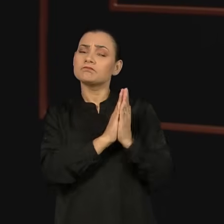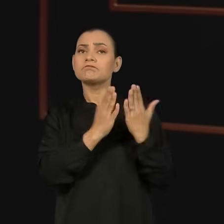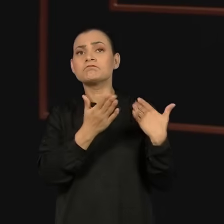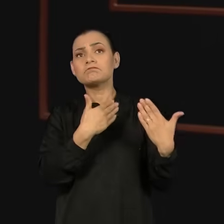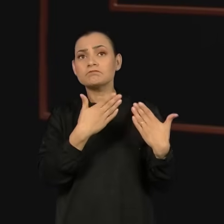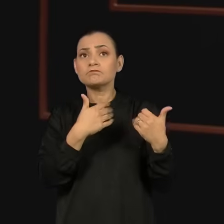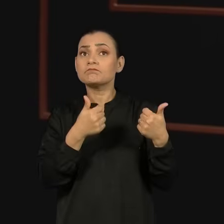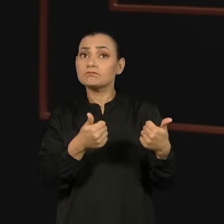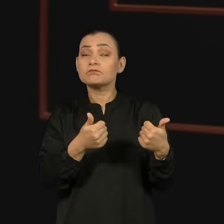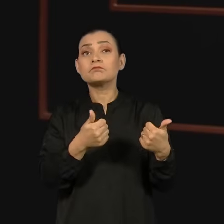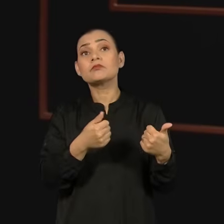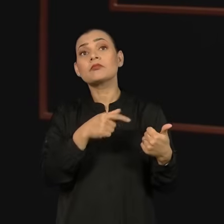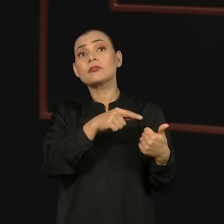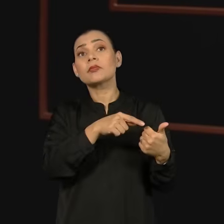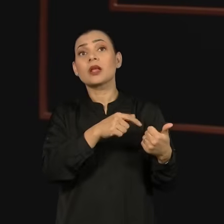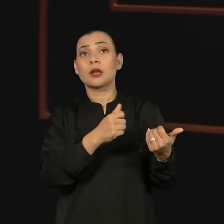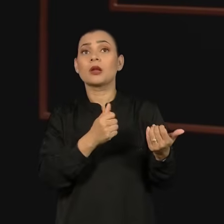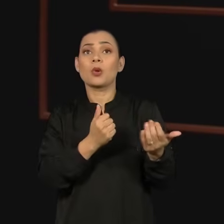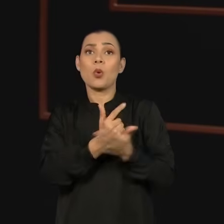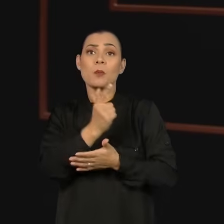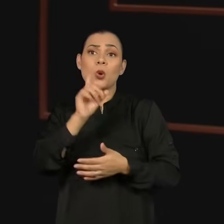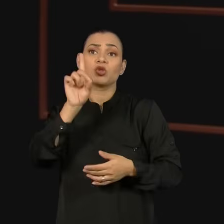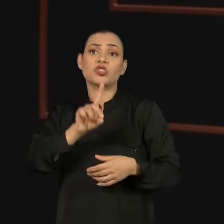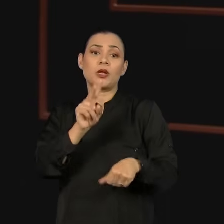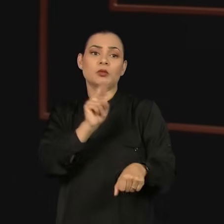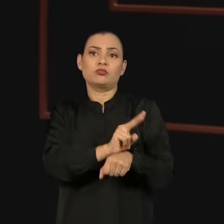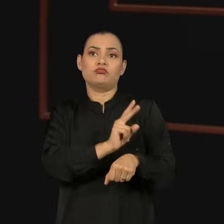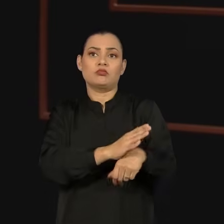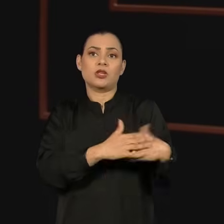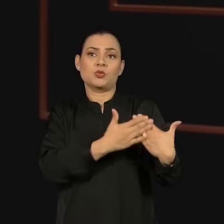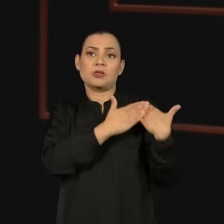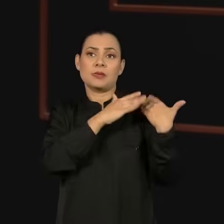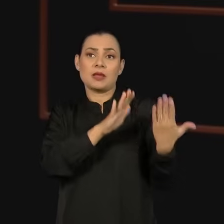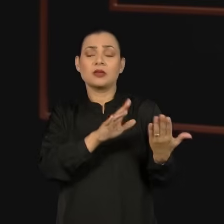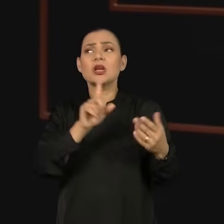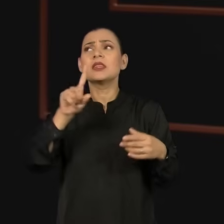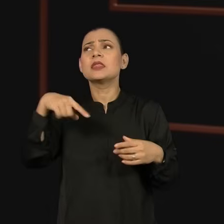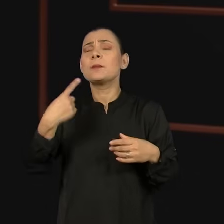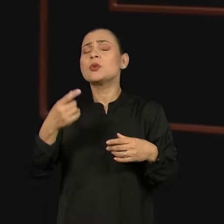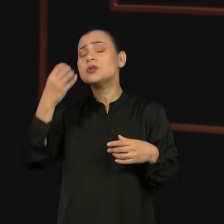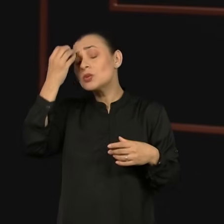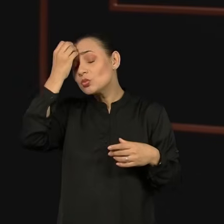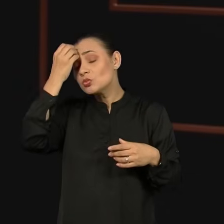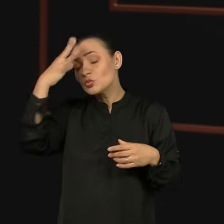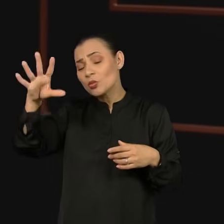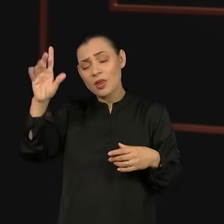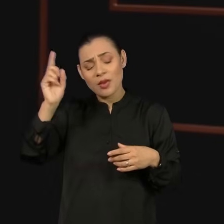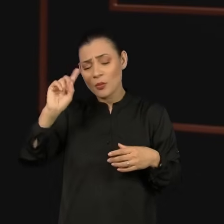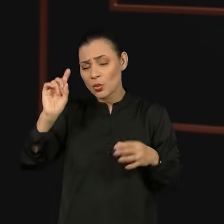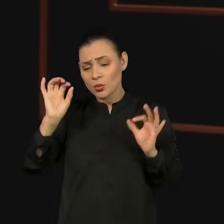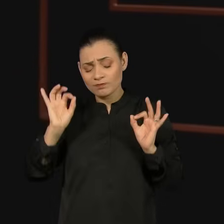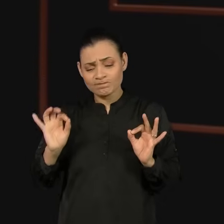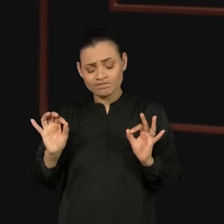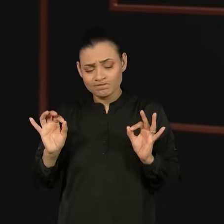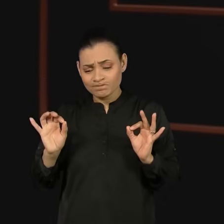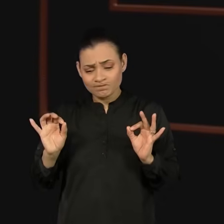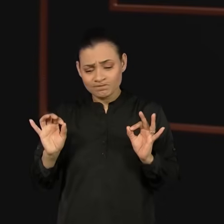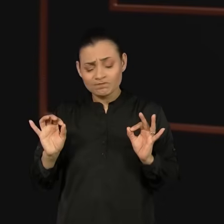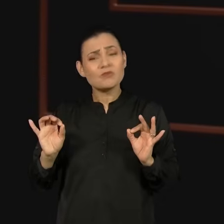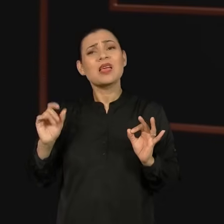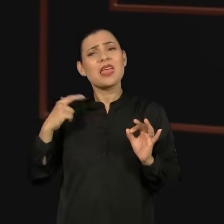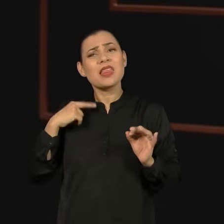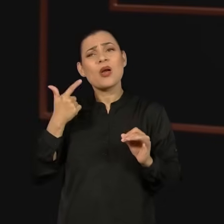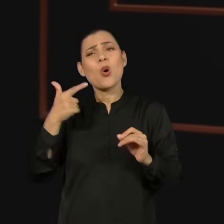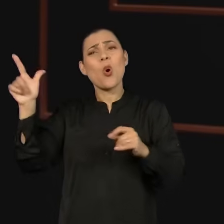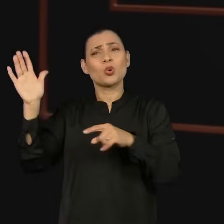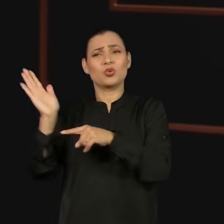E aí ele comprou os direitos, e aí aconteceu, não sei exatamente o quê, ele ia ter um novo